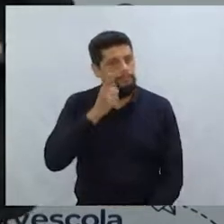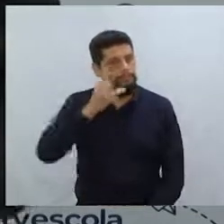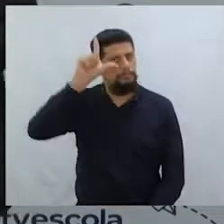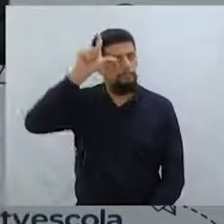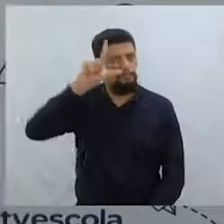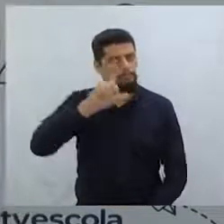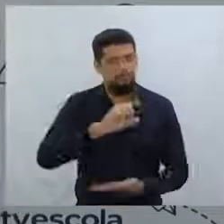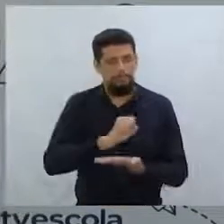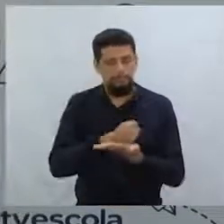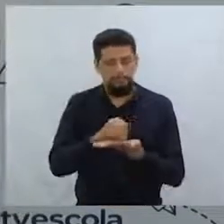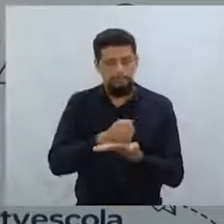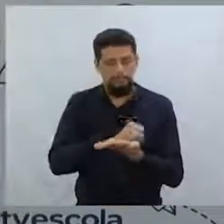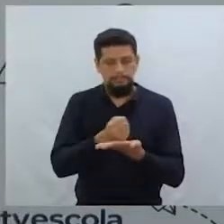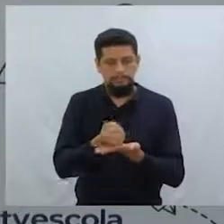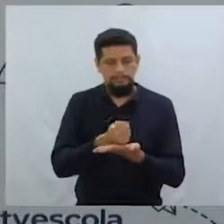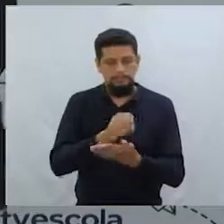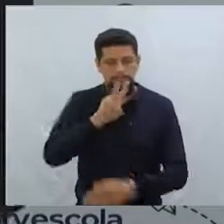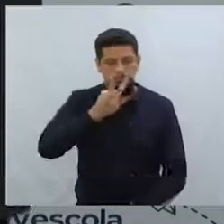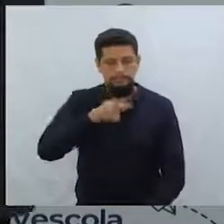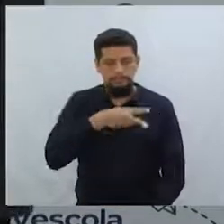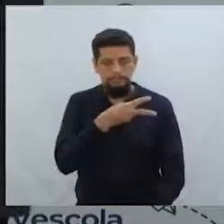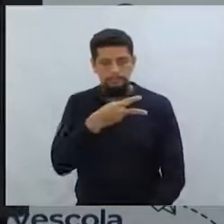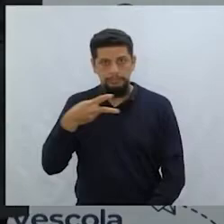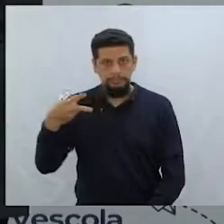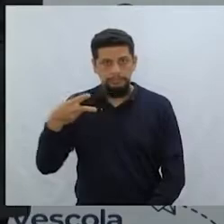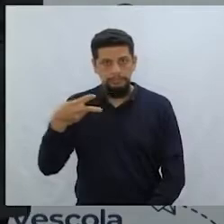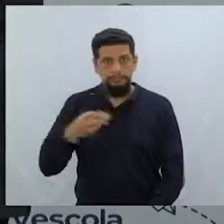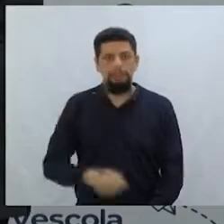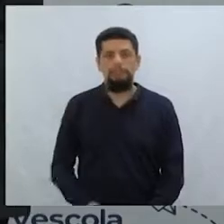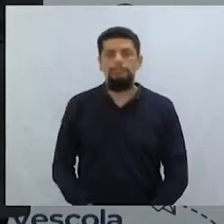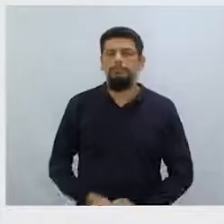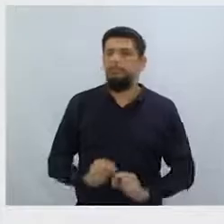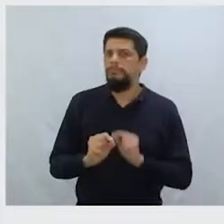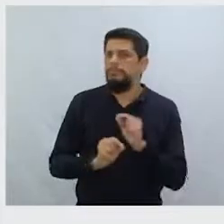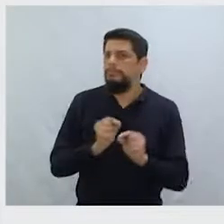Quem foi o vencedor da nossa brincadeira aqui?